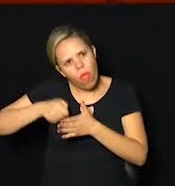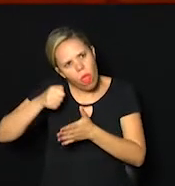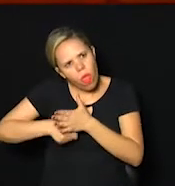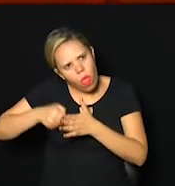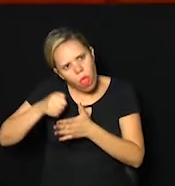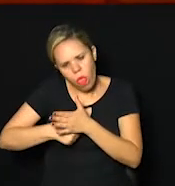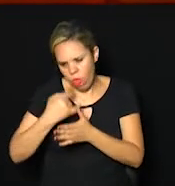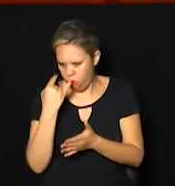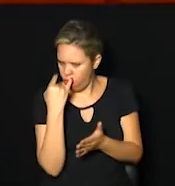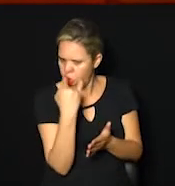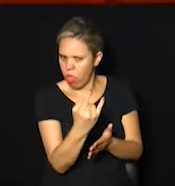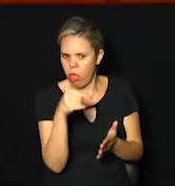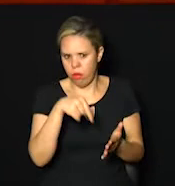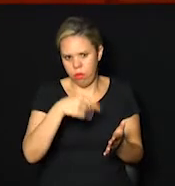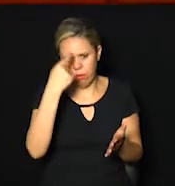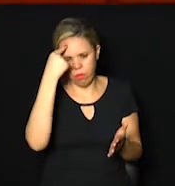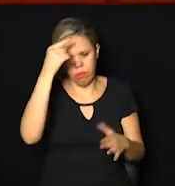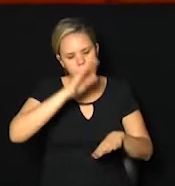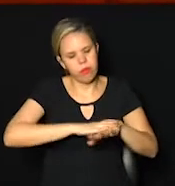por ela. Quando a gente